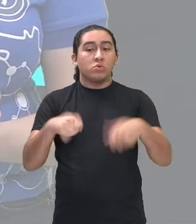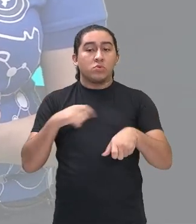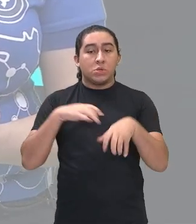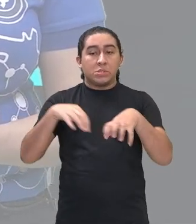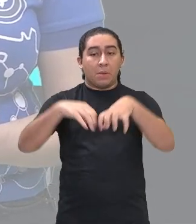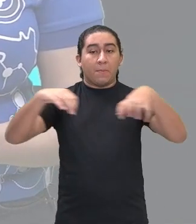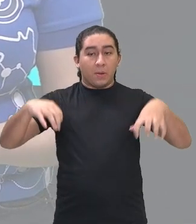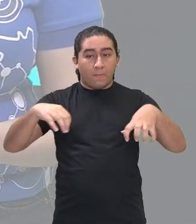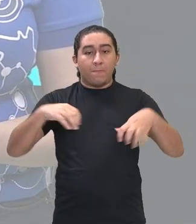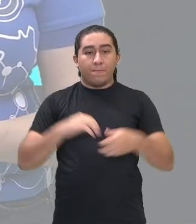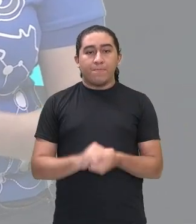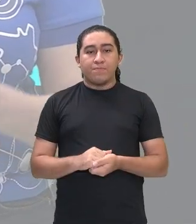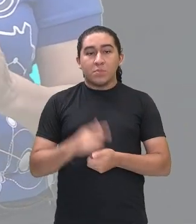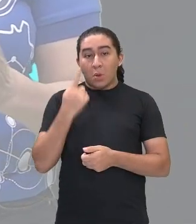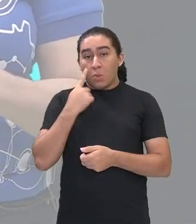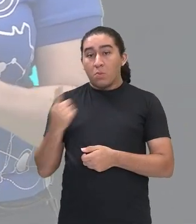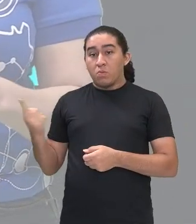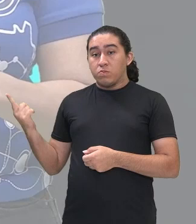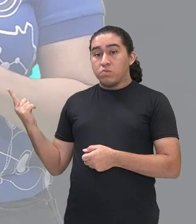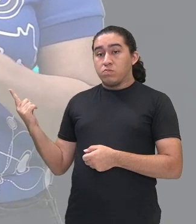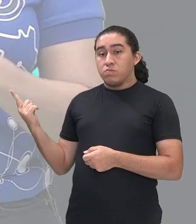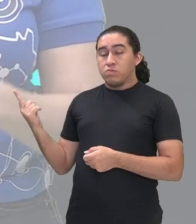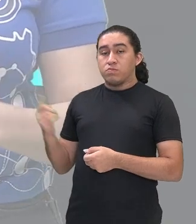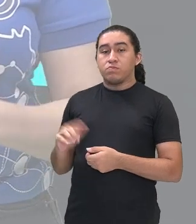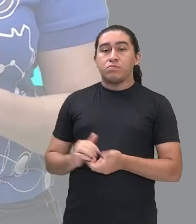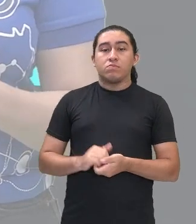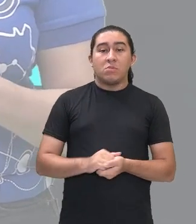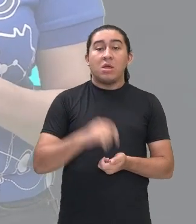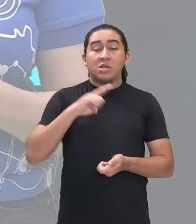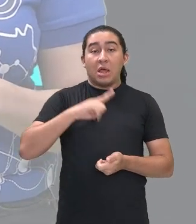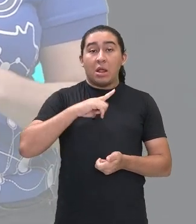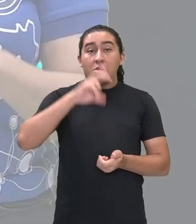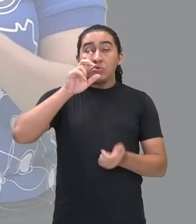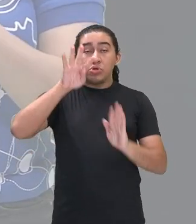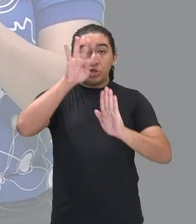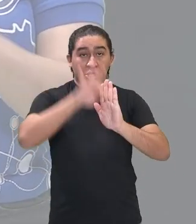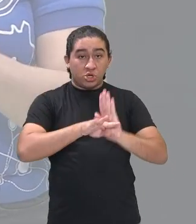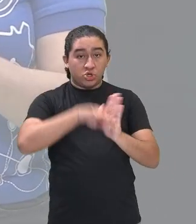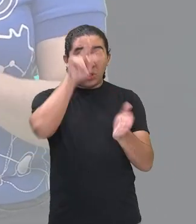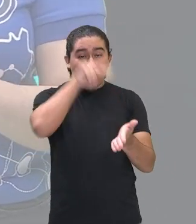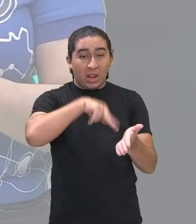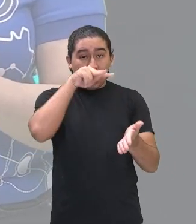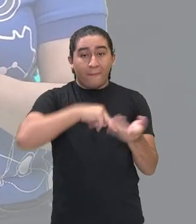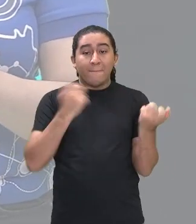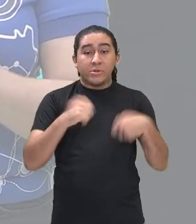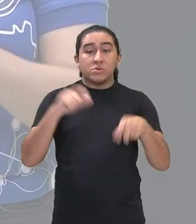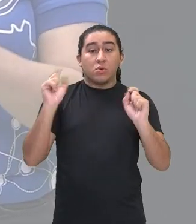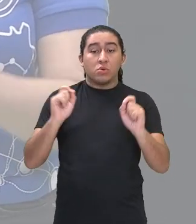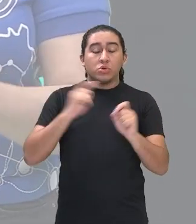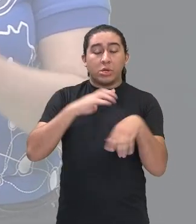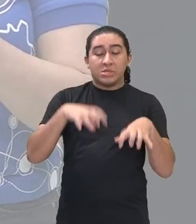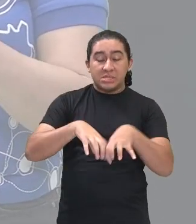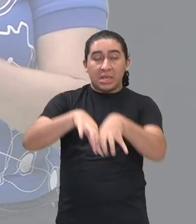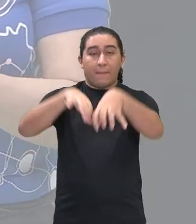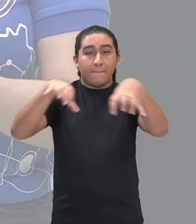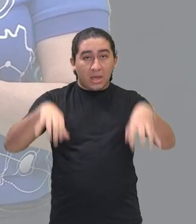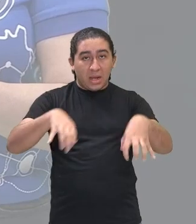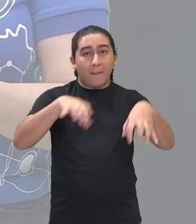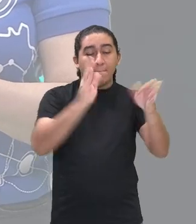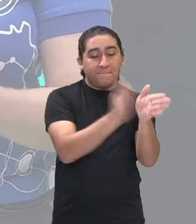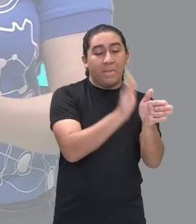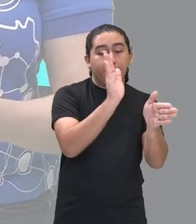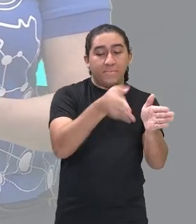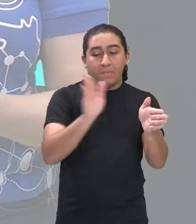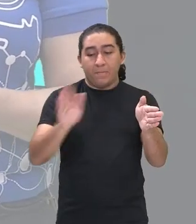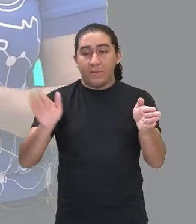separar. A batedeira, veja só, vou fazer um texto e eu preciso separar a enumeração,